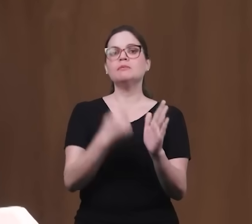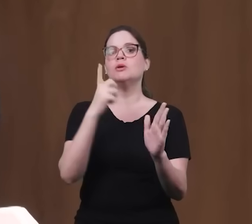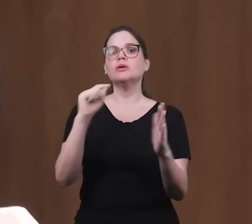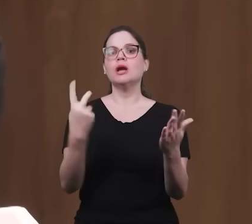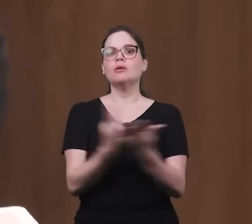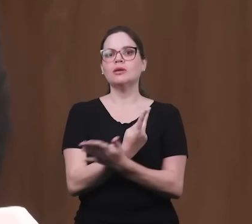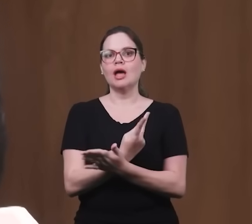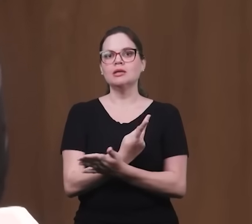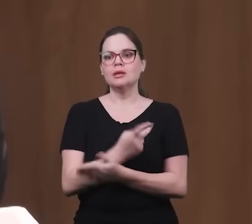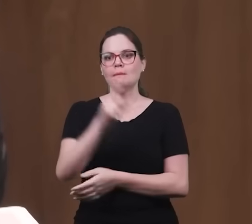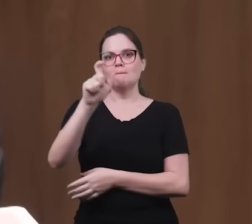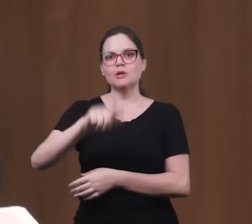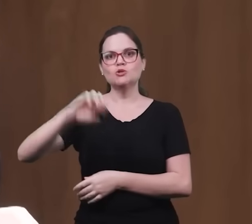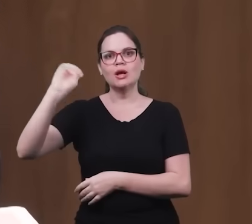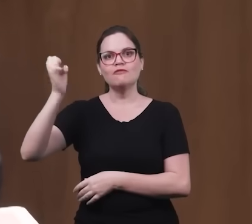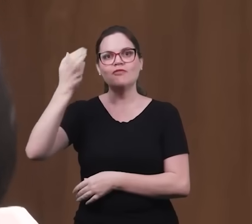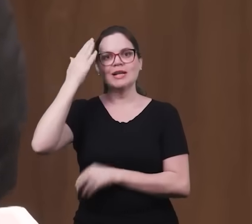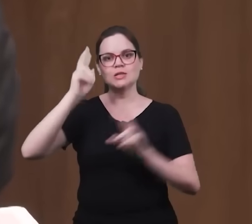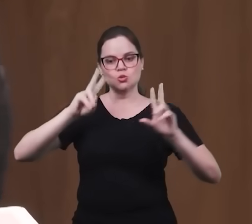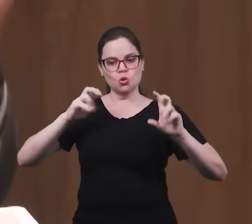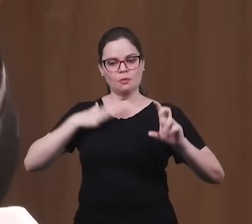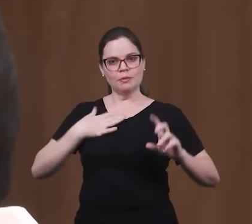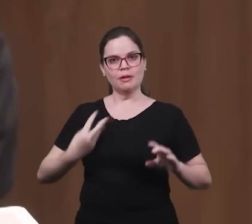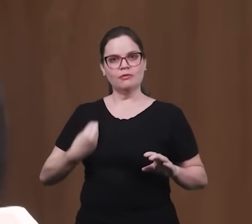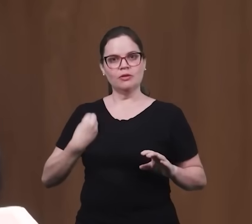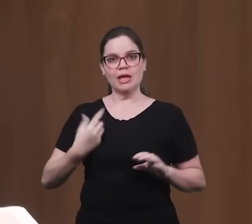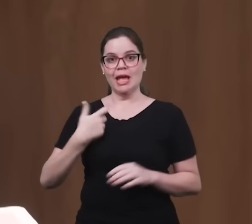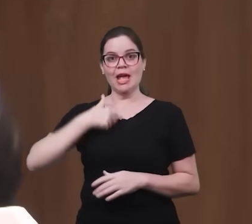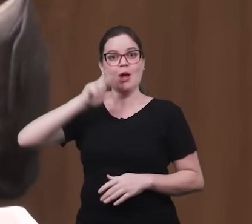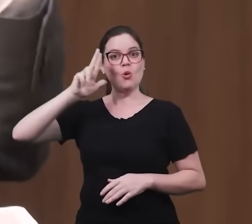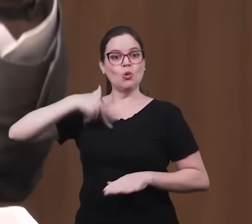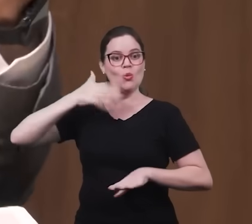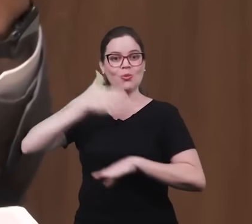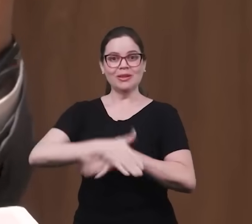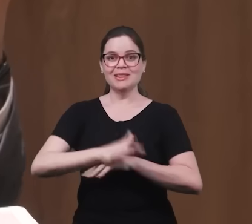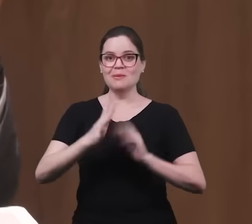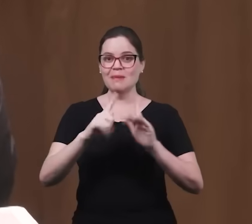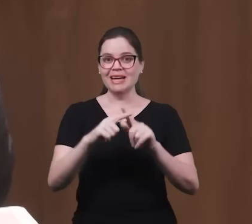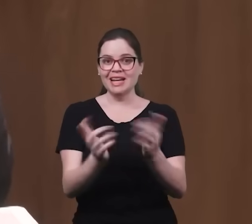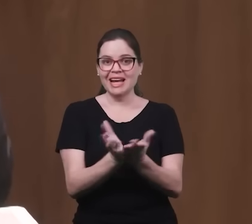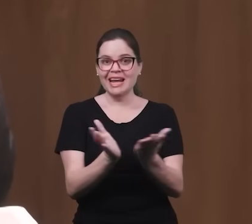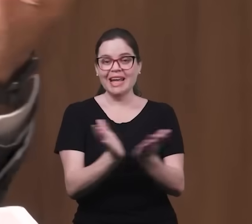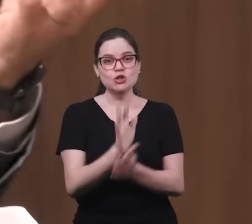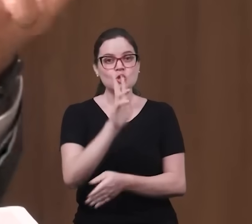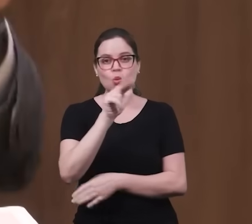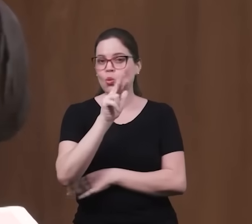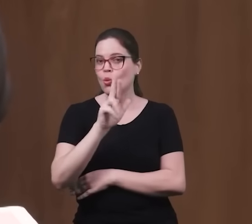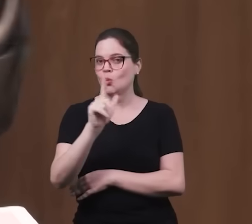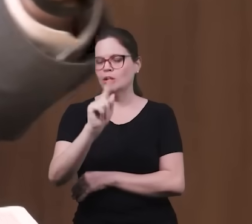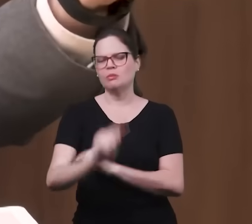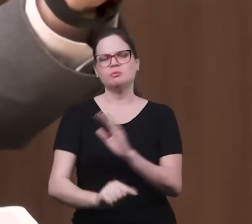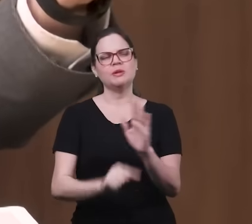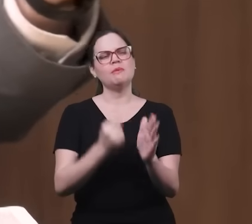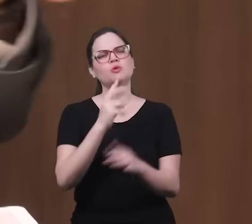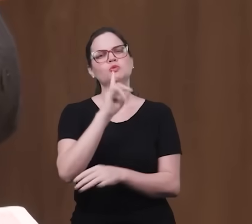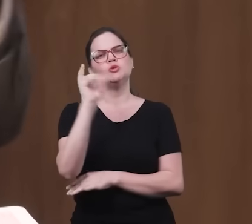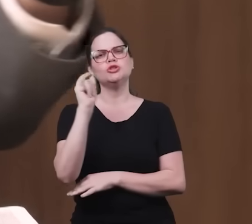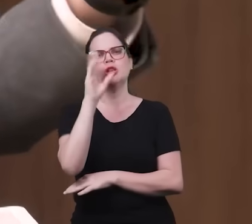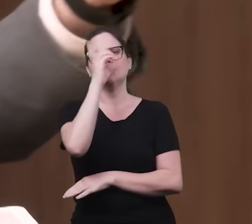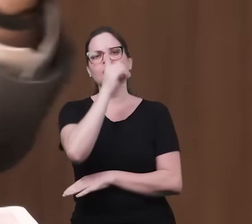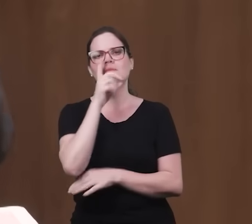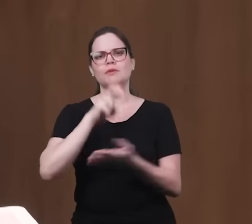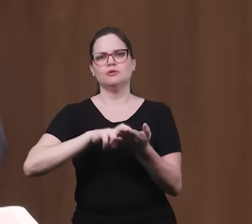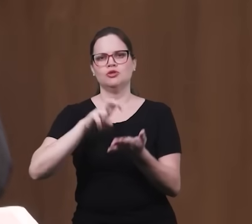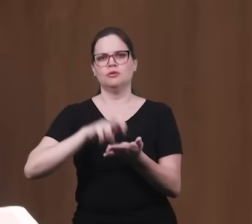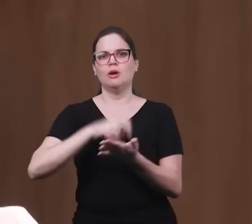revelação. Eu nunca tinha pisado numa igreja evangélica na minha vida. Um belo dia, um domingo de manhã, um